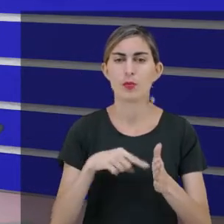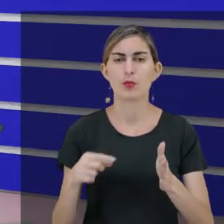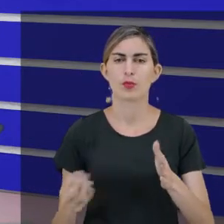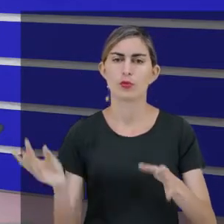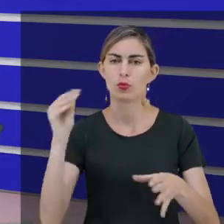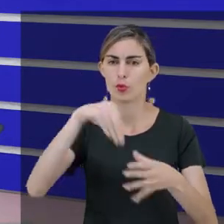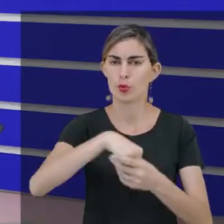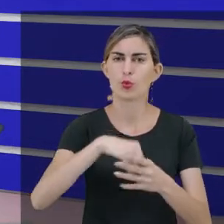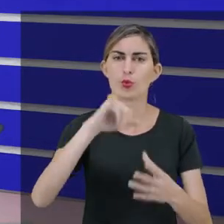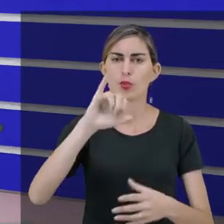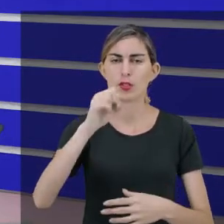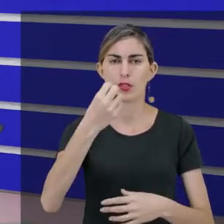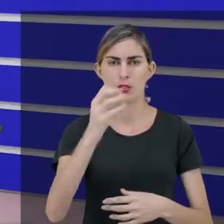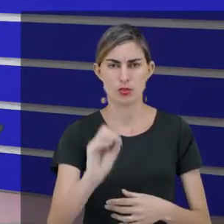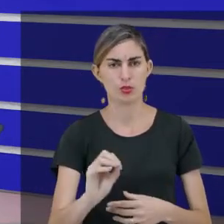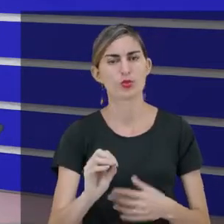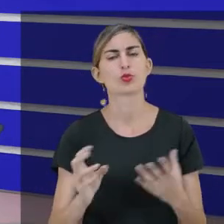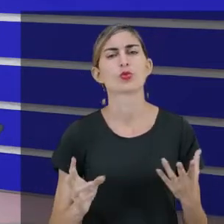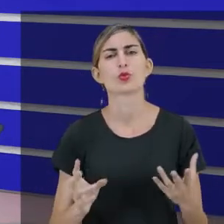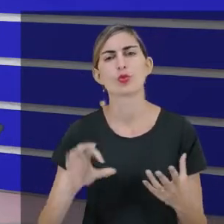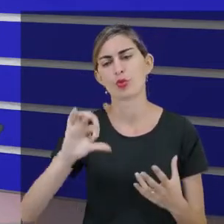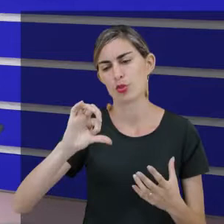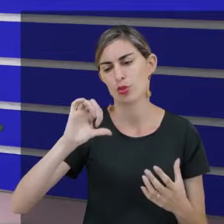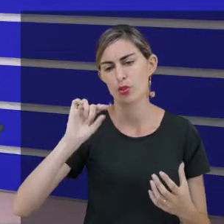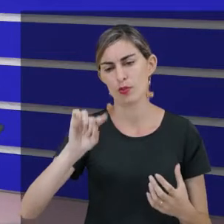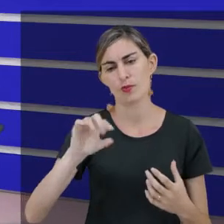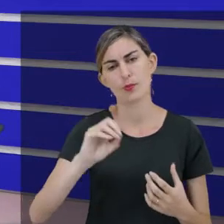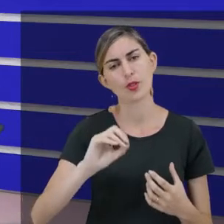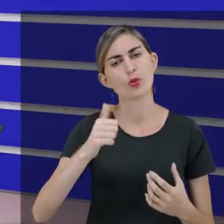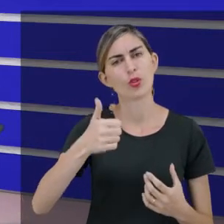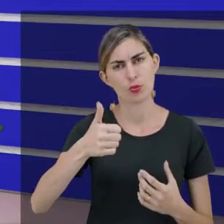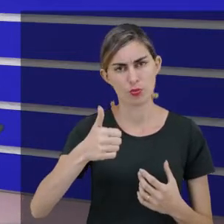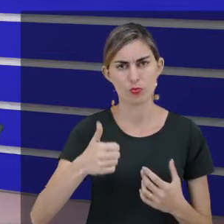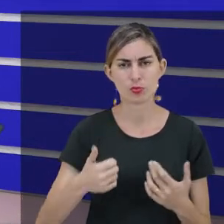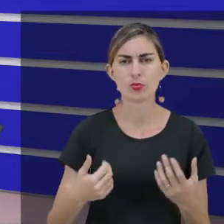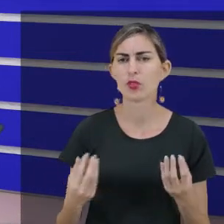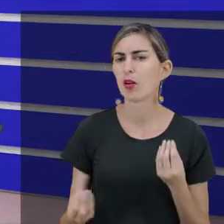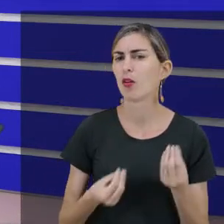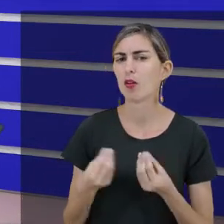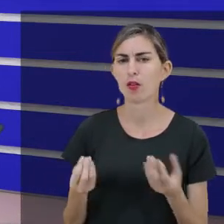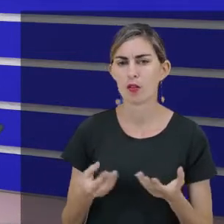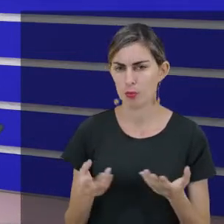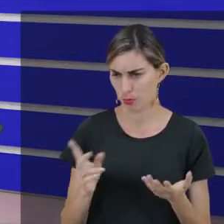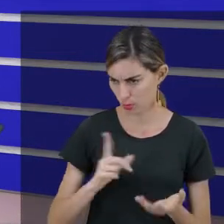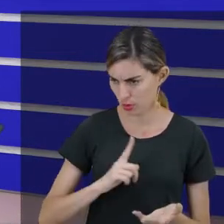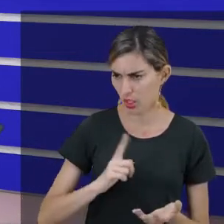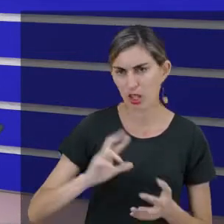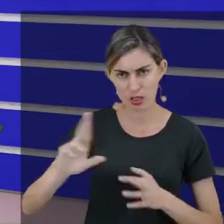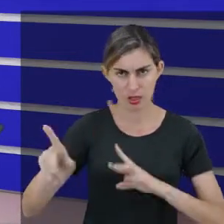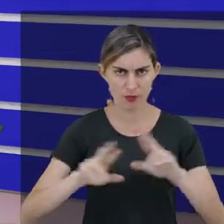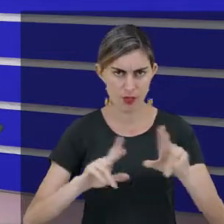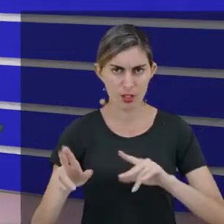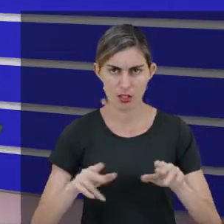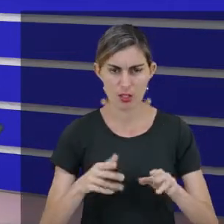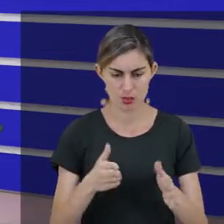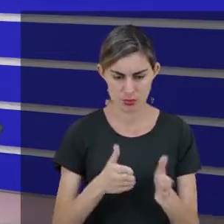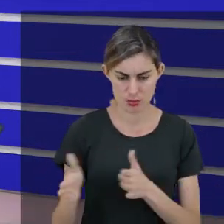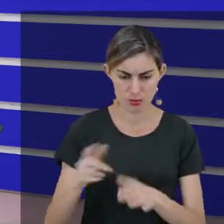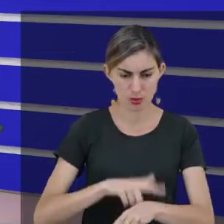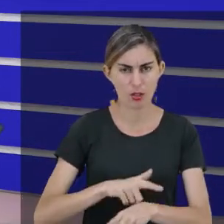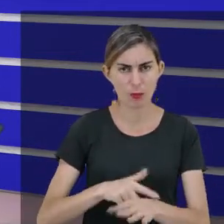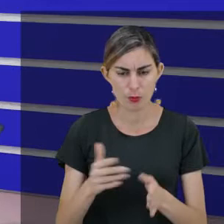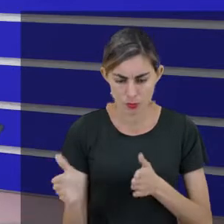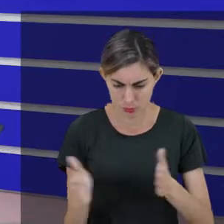implantar essa ISO 9001. É isso mesmo, professor? Tem diferentes prazos para